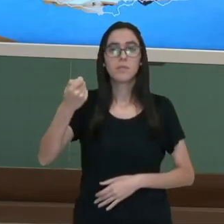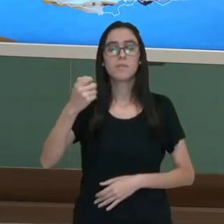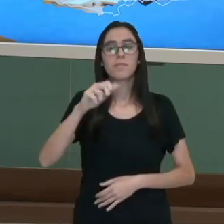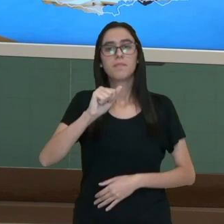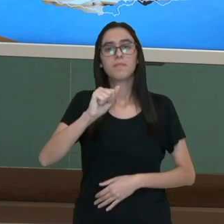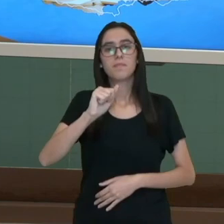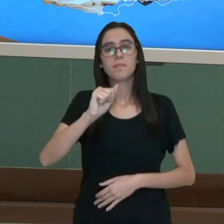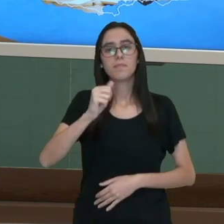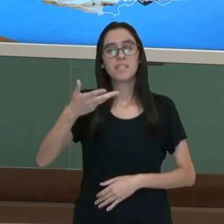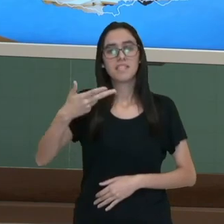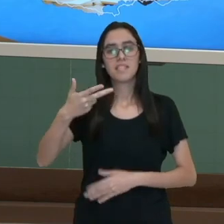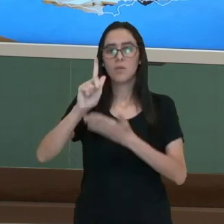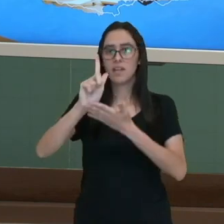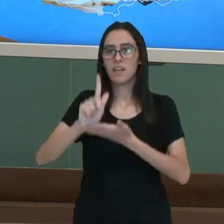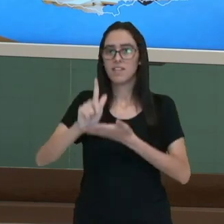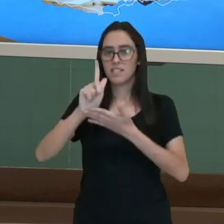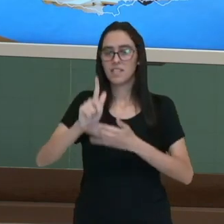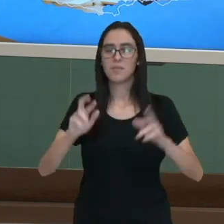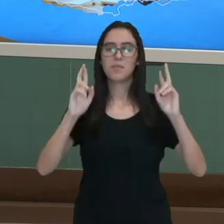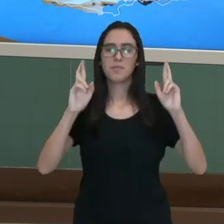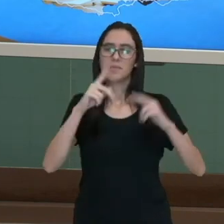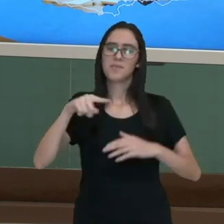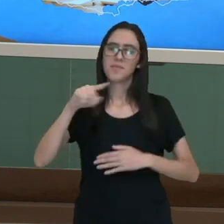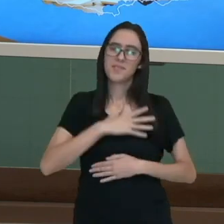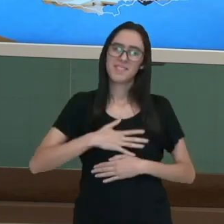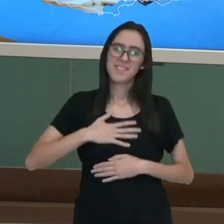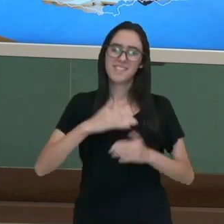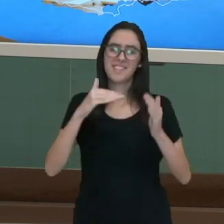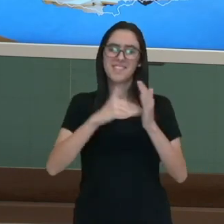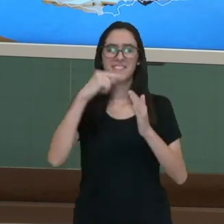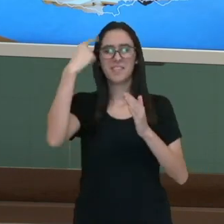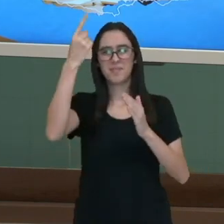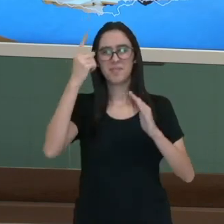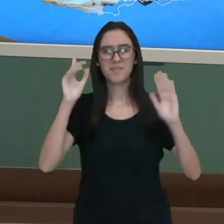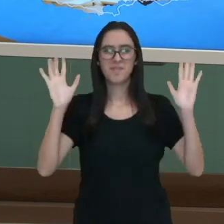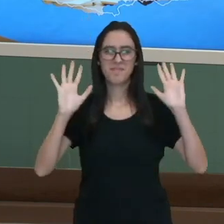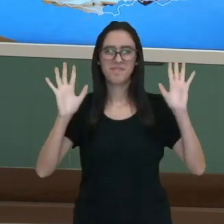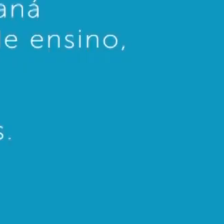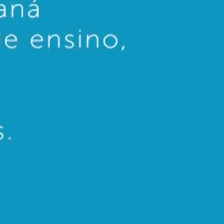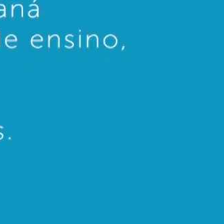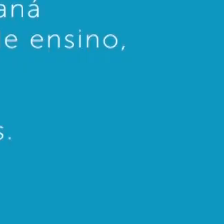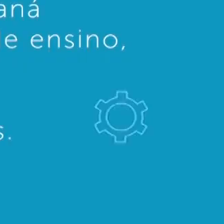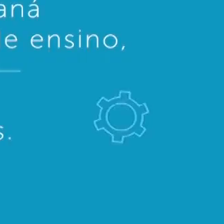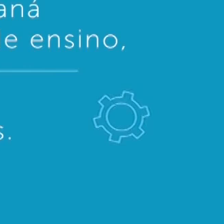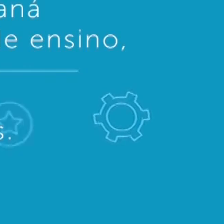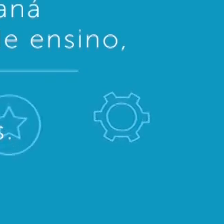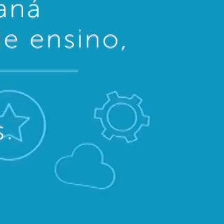sobre aceleração gravitacional. Espero que vocês tenham gostado. Até breve.